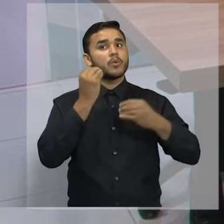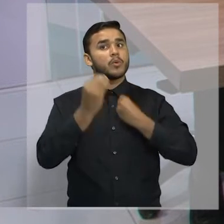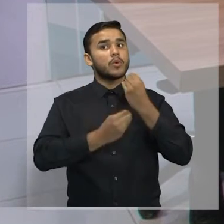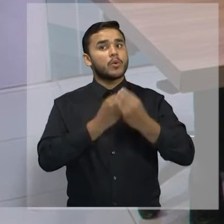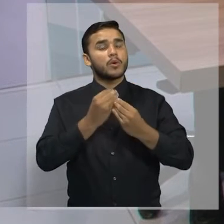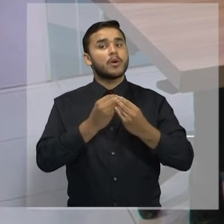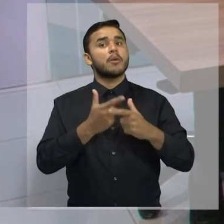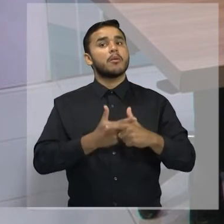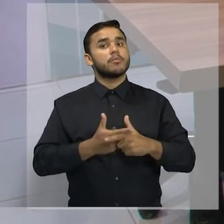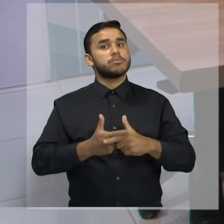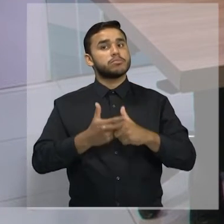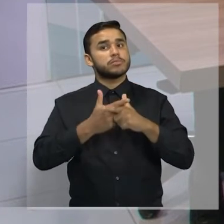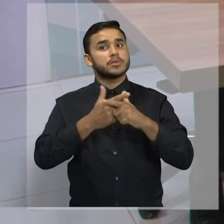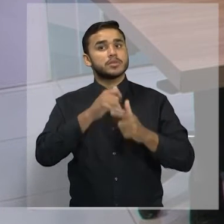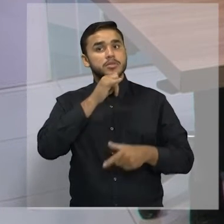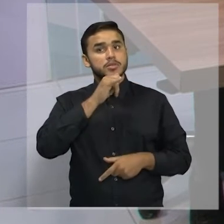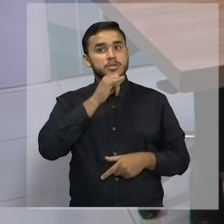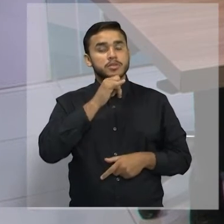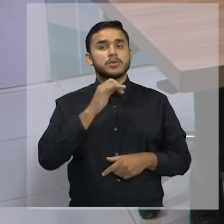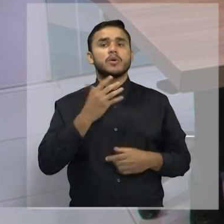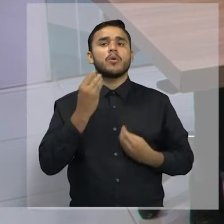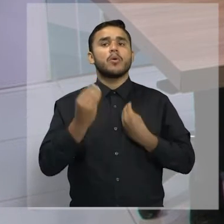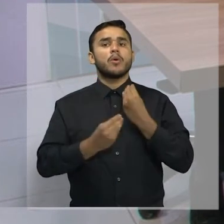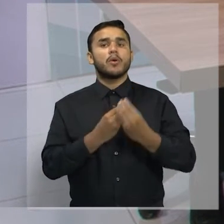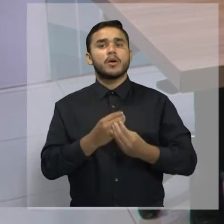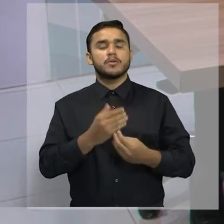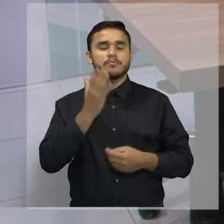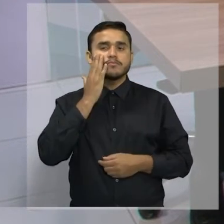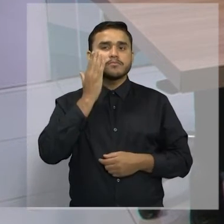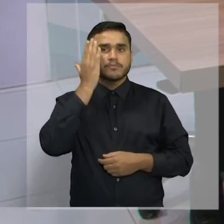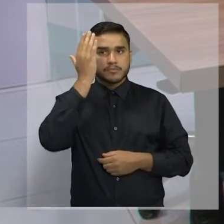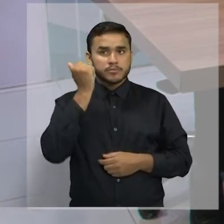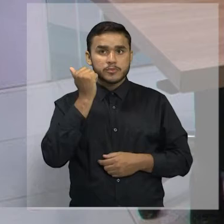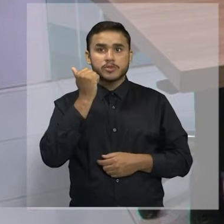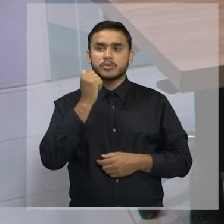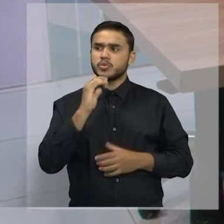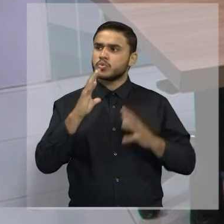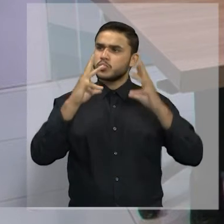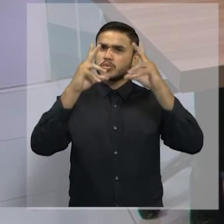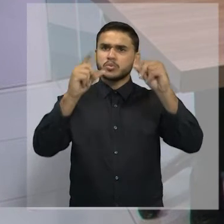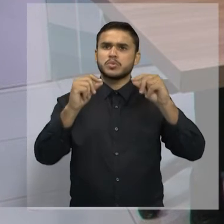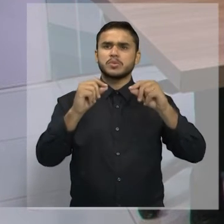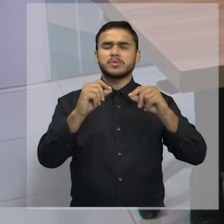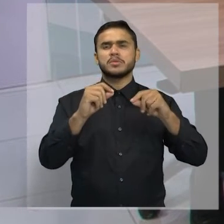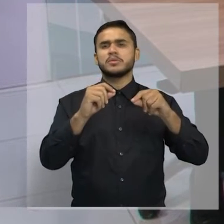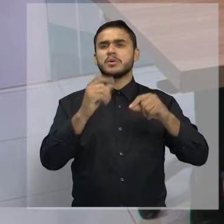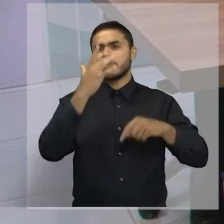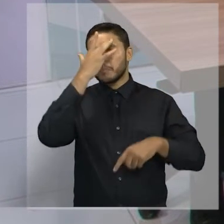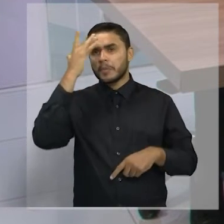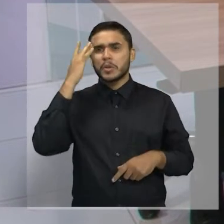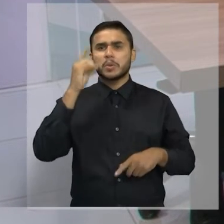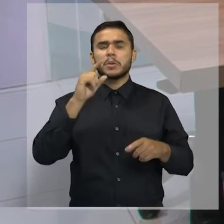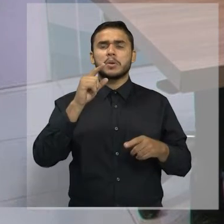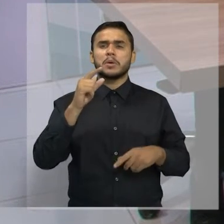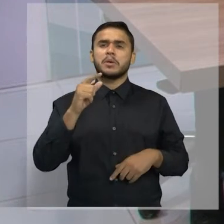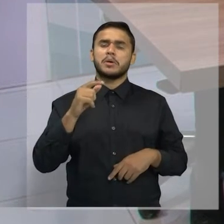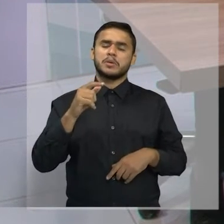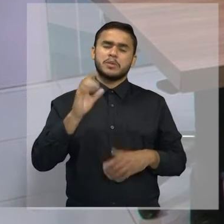sistema de repartição. Porque como ele é o contrato social, Estado e cidadãos com 20, 30 anos